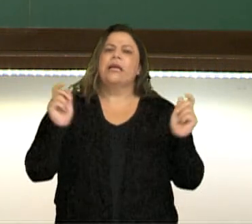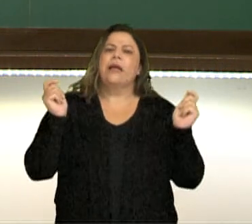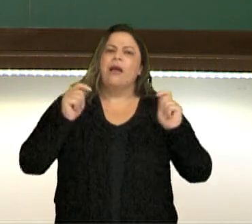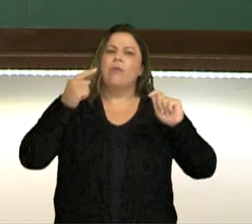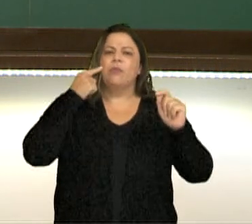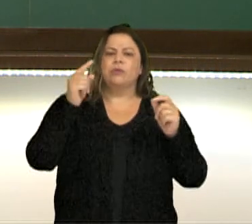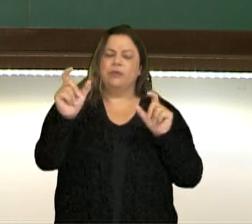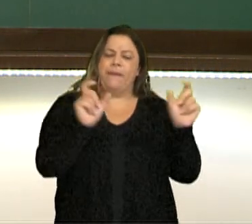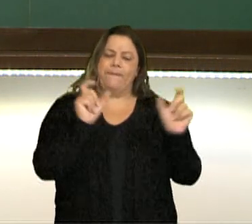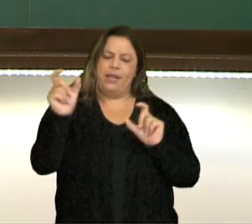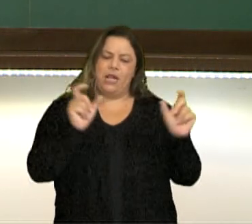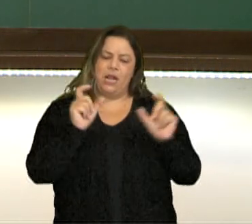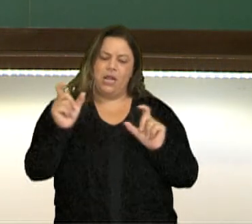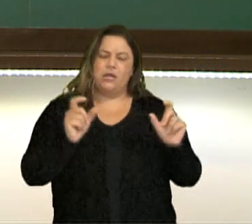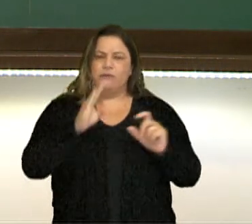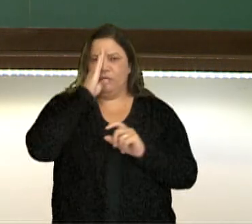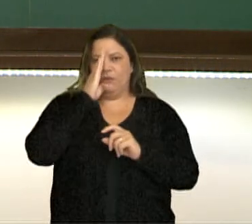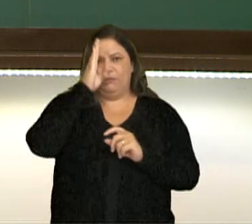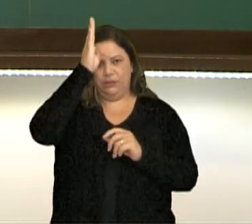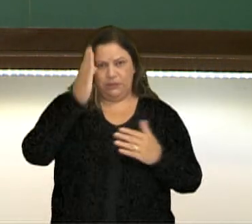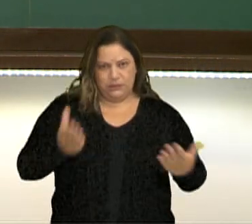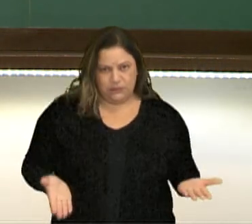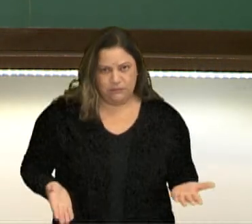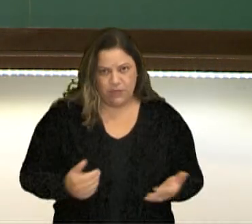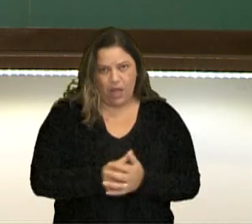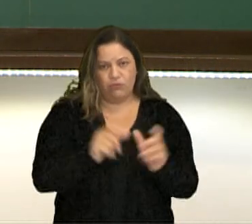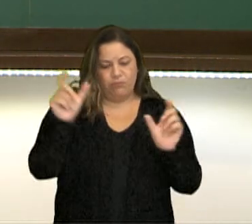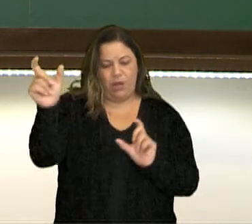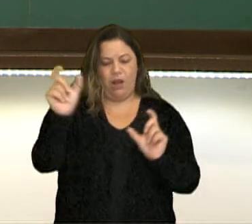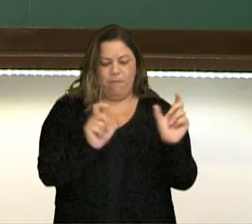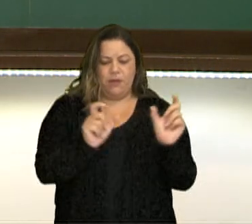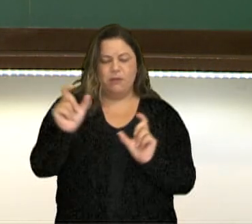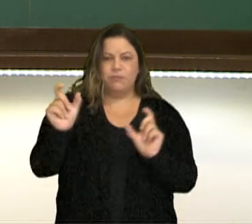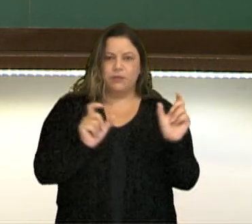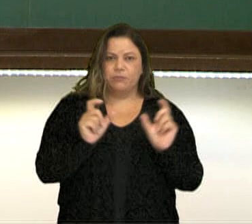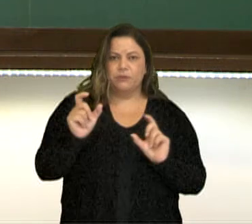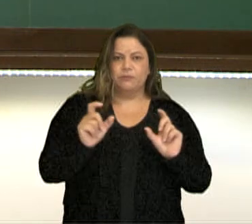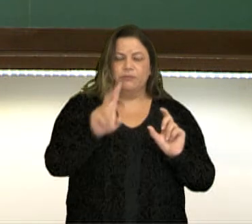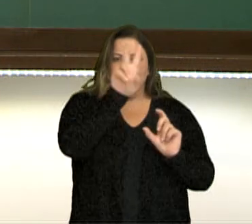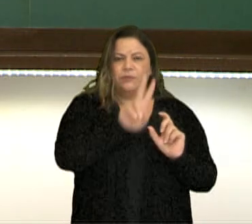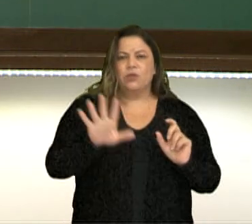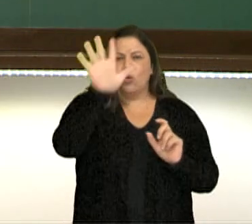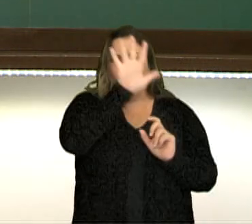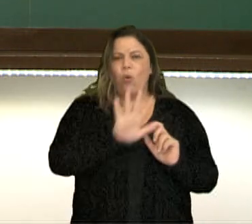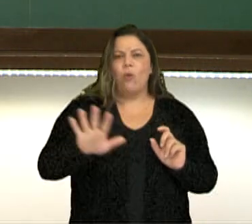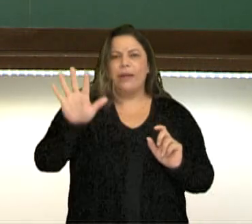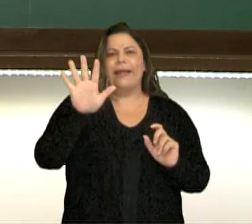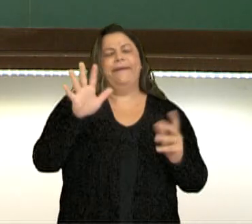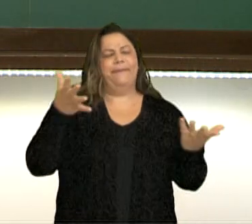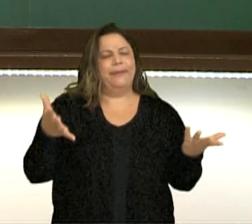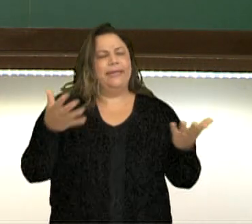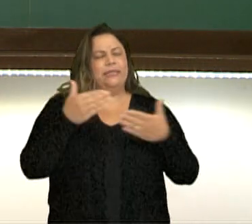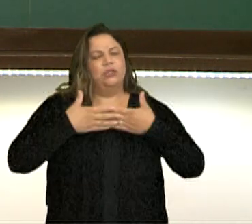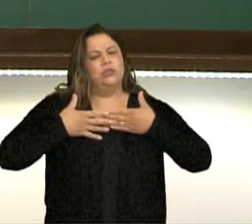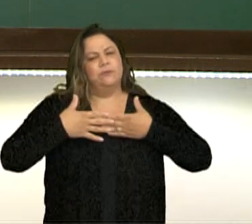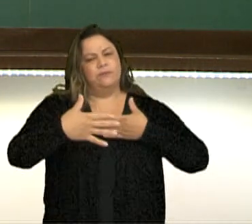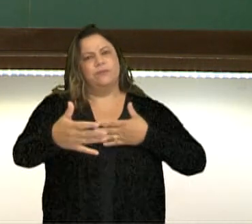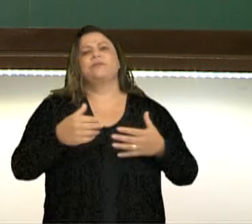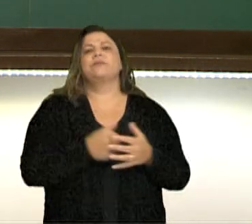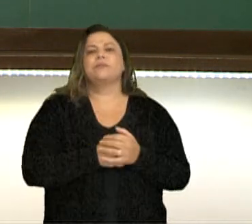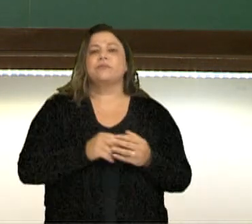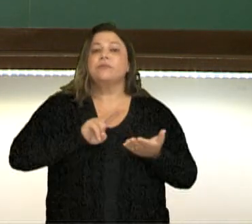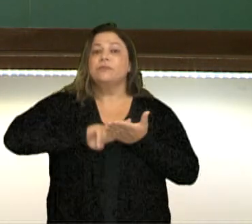words, aquelas palavrinhas-chave, as palavras cognatas, olhar a imagem e vai fazendo a